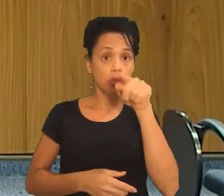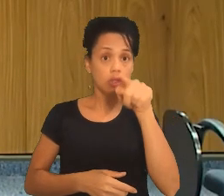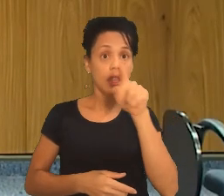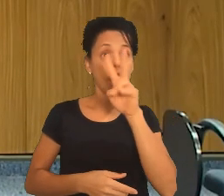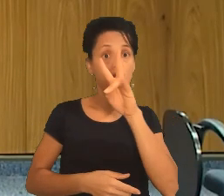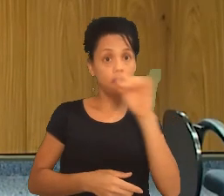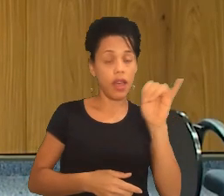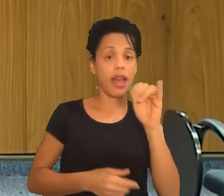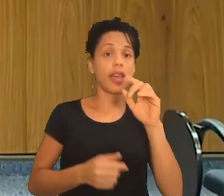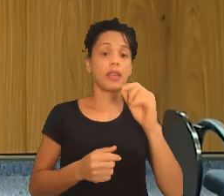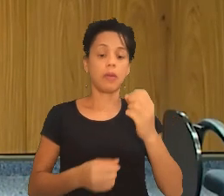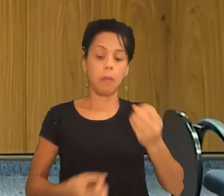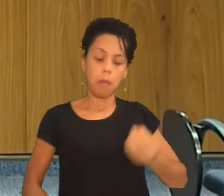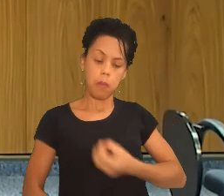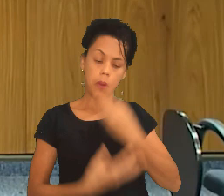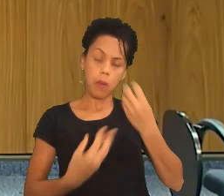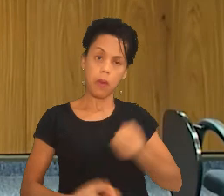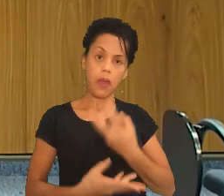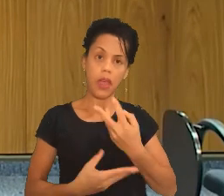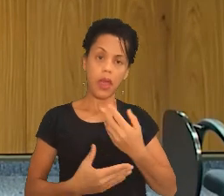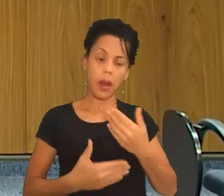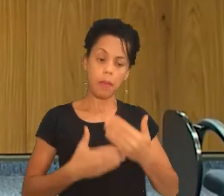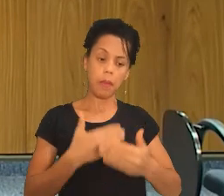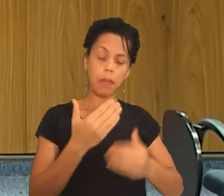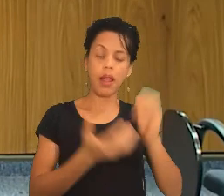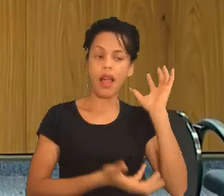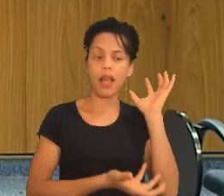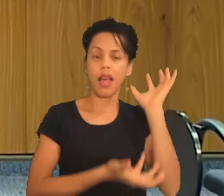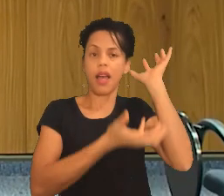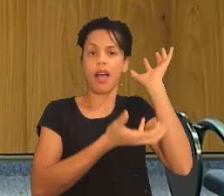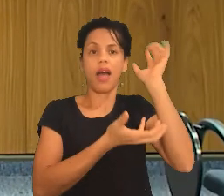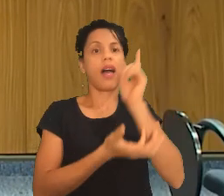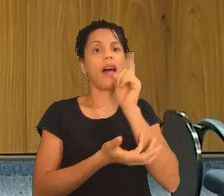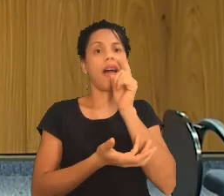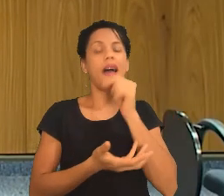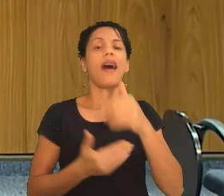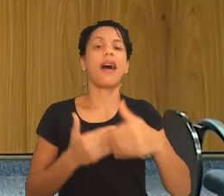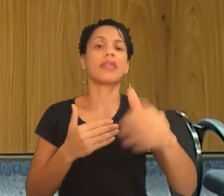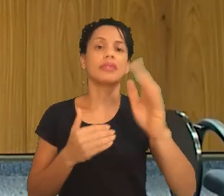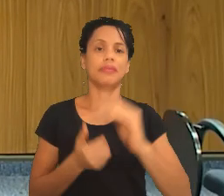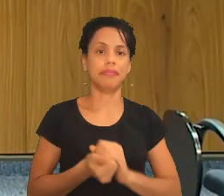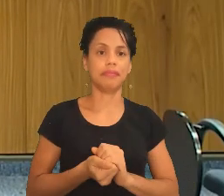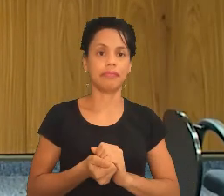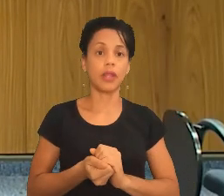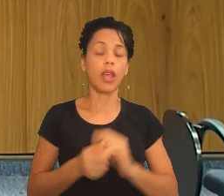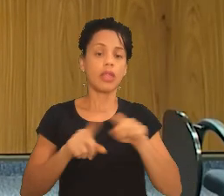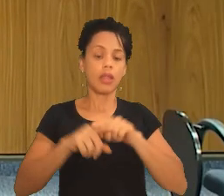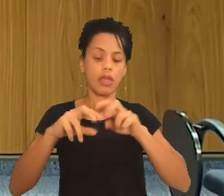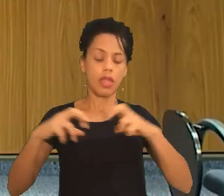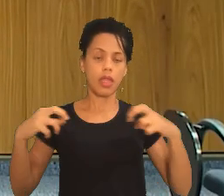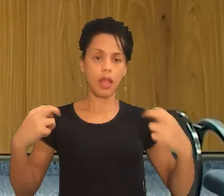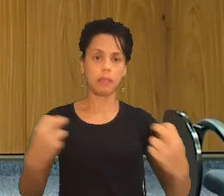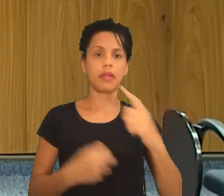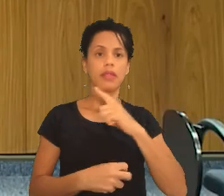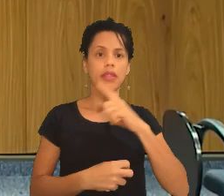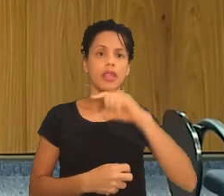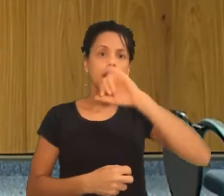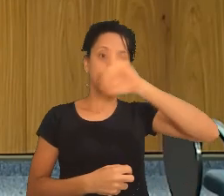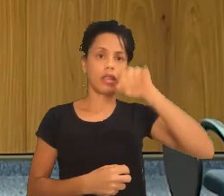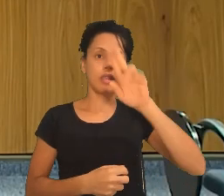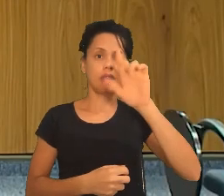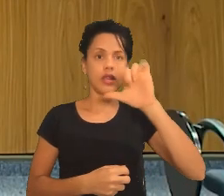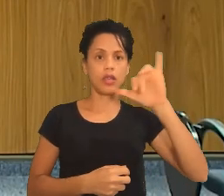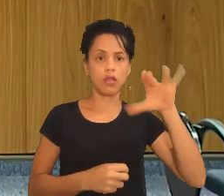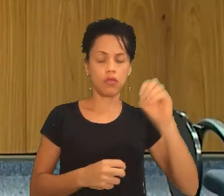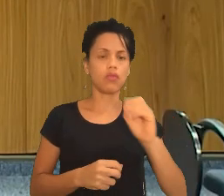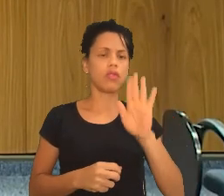carregando água. Então, essas pessoas que estão na mesa aqui, o Júlio, que eu já tive a oportunidade de trabalhar, já integrei esse grupo, que ele é